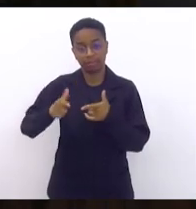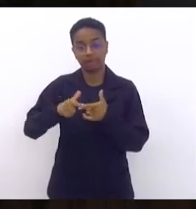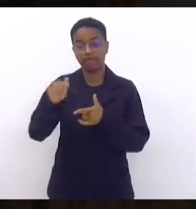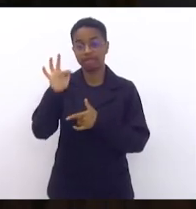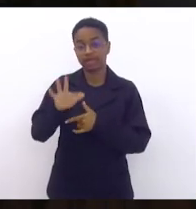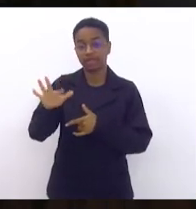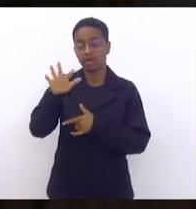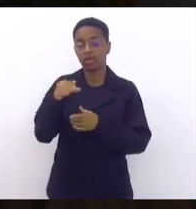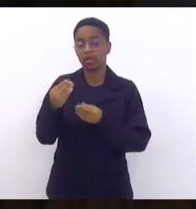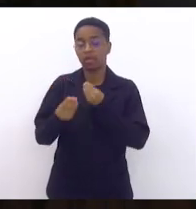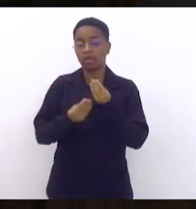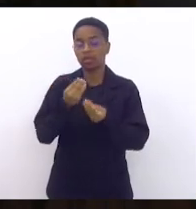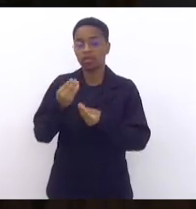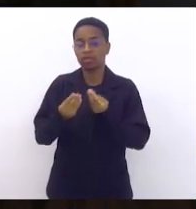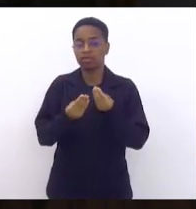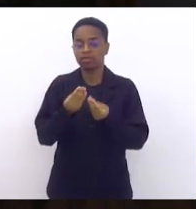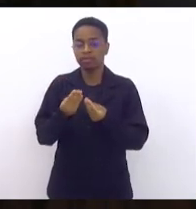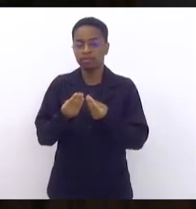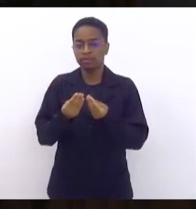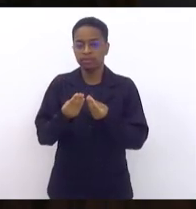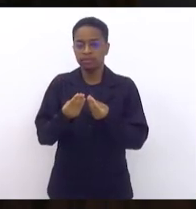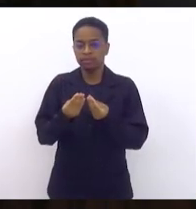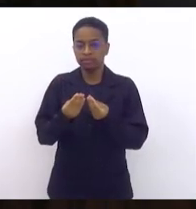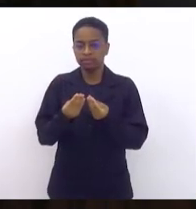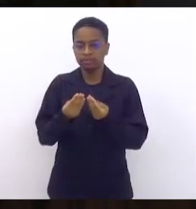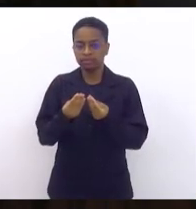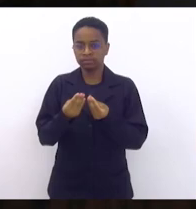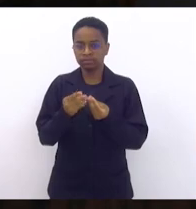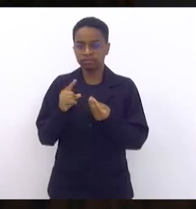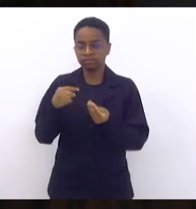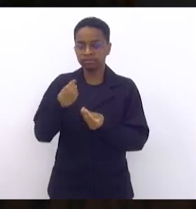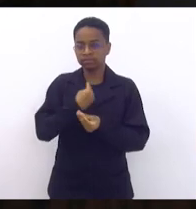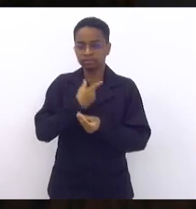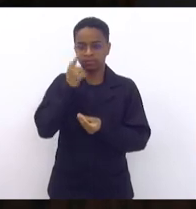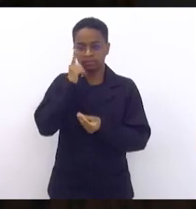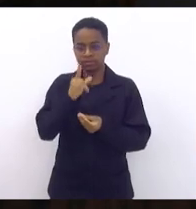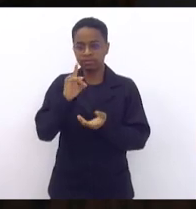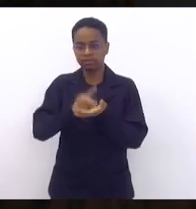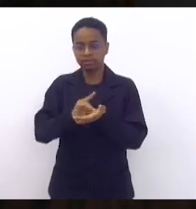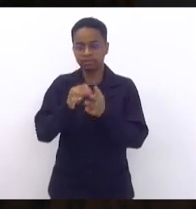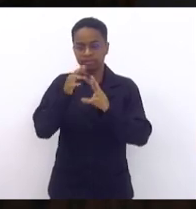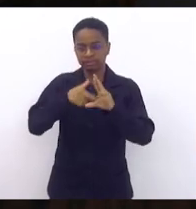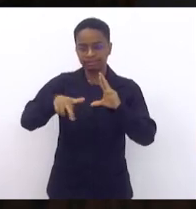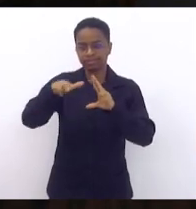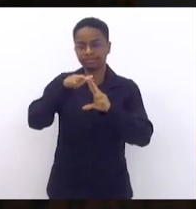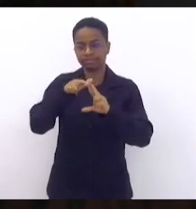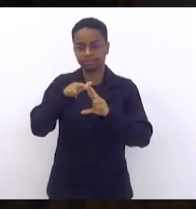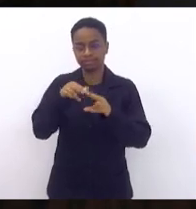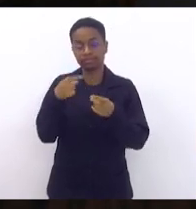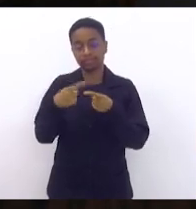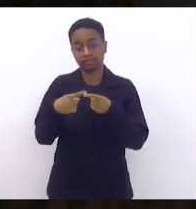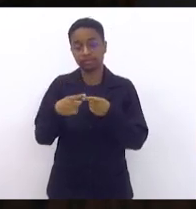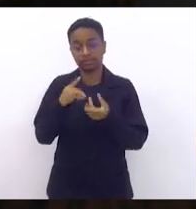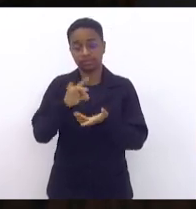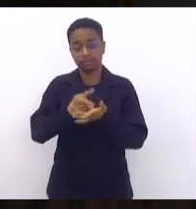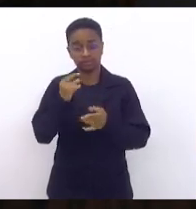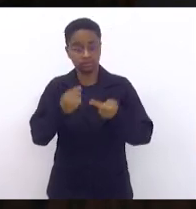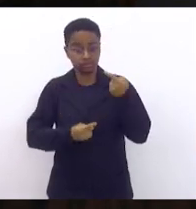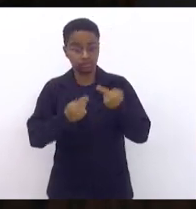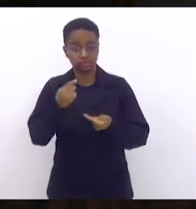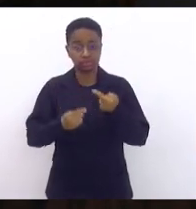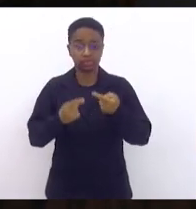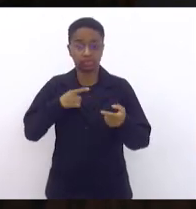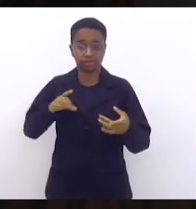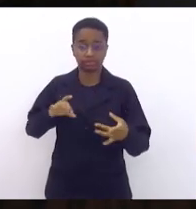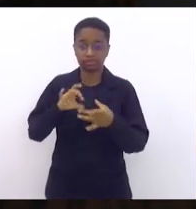de como fazer para que a gente possa fazer a possível reciclagem que aí é realmente uma discussão que envolve